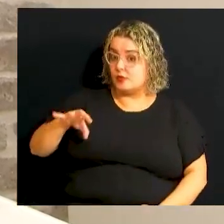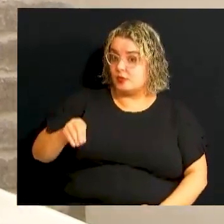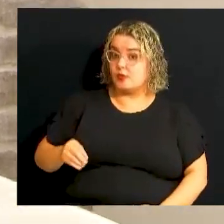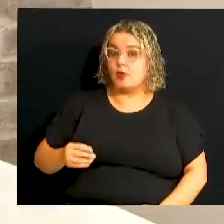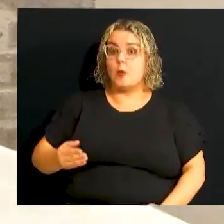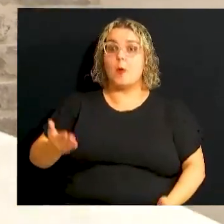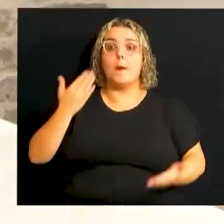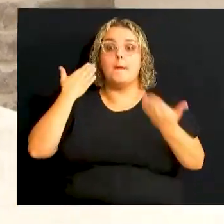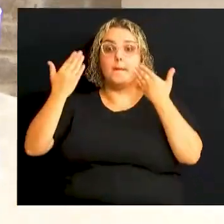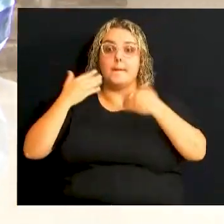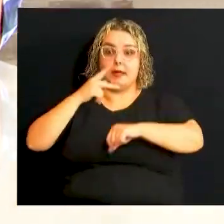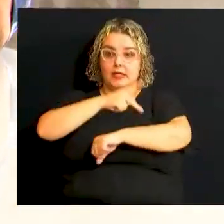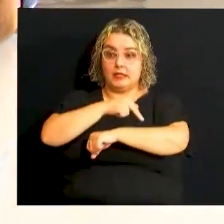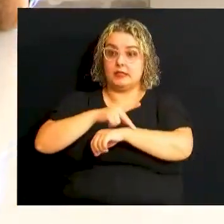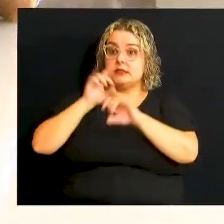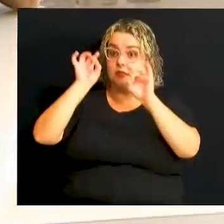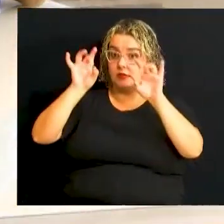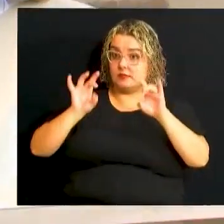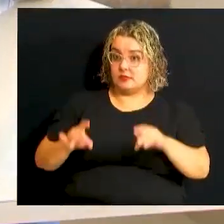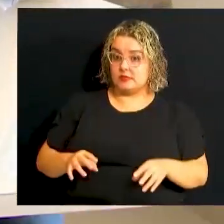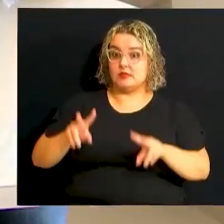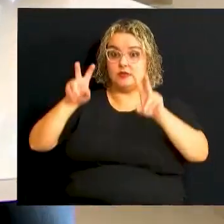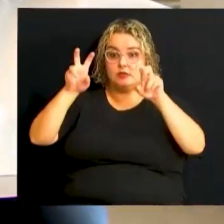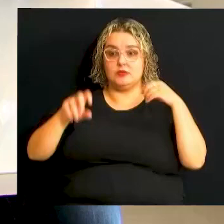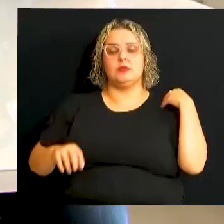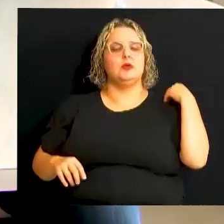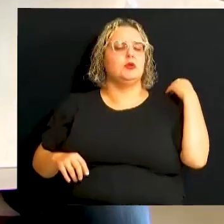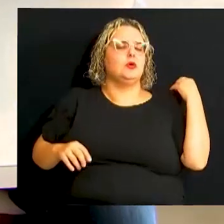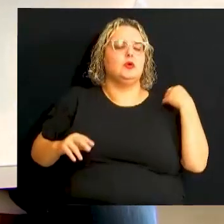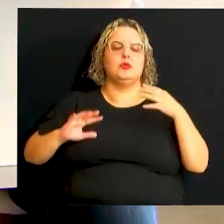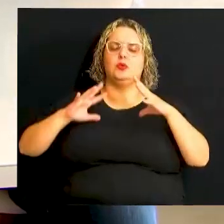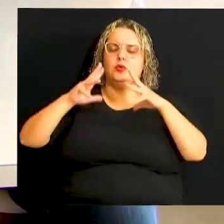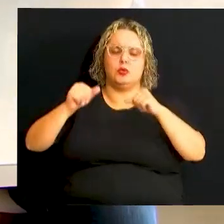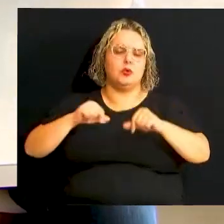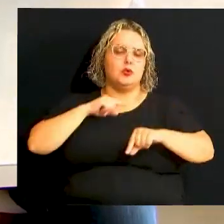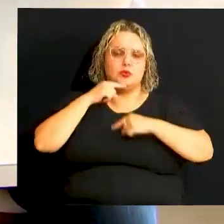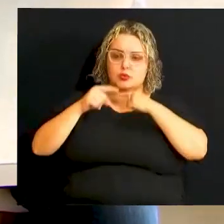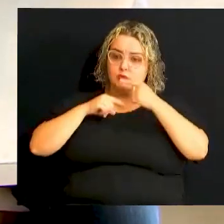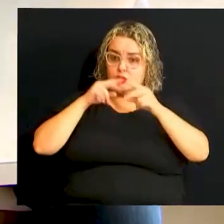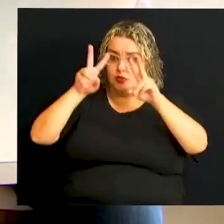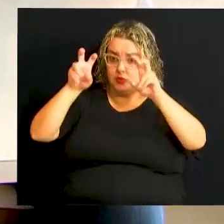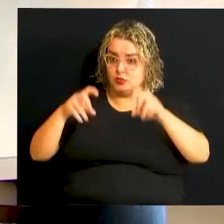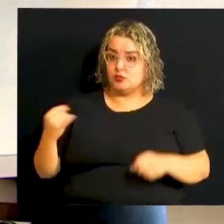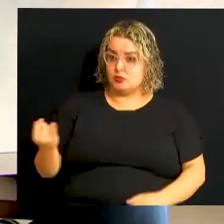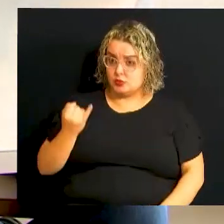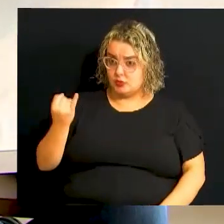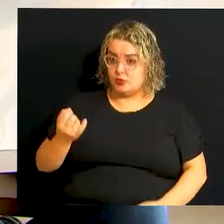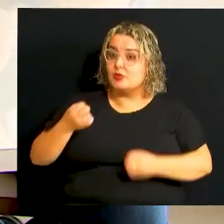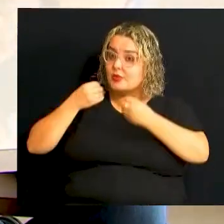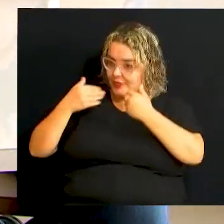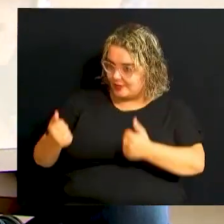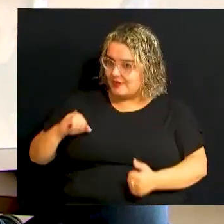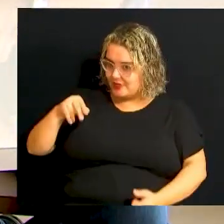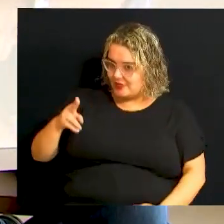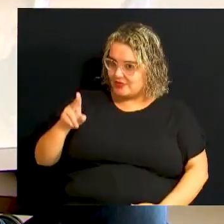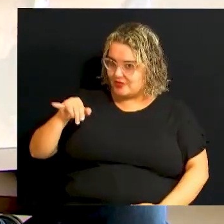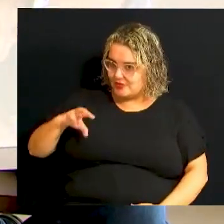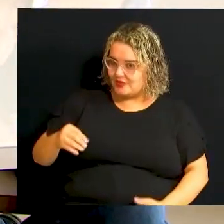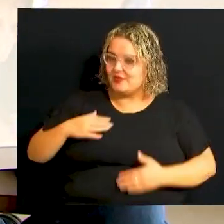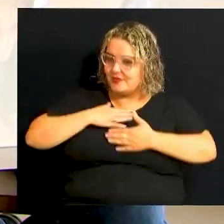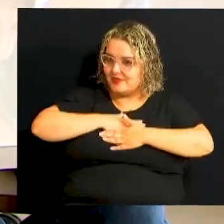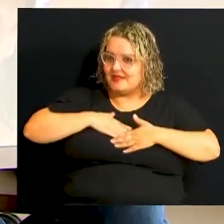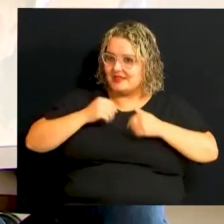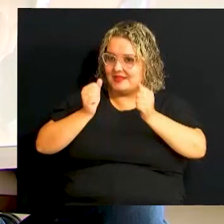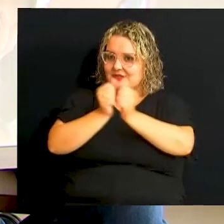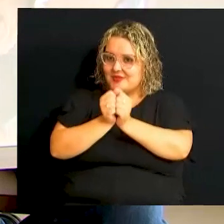Júnior, psicopedagogo, especialista no assunto, vai tirar todas as dúvidas a respeito deste tema importante. Tudo bom, Júnior?